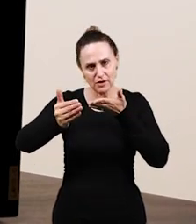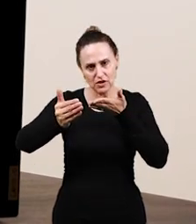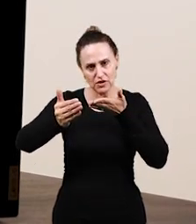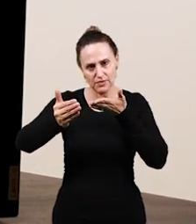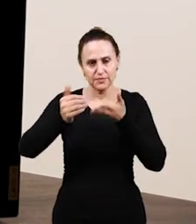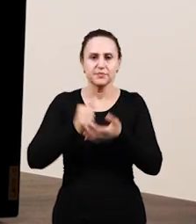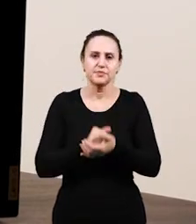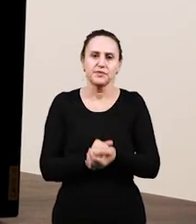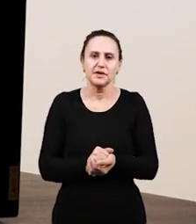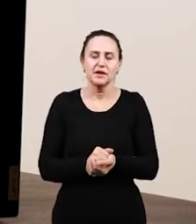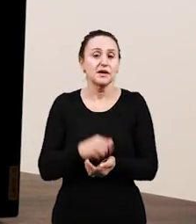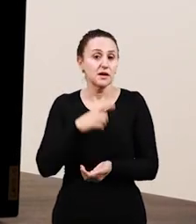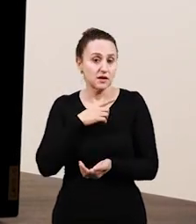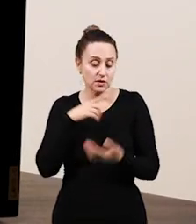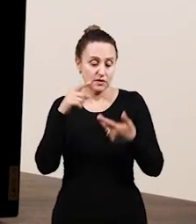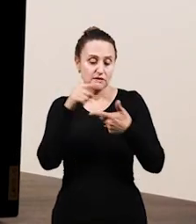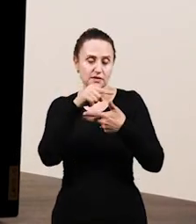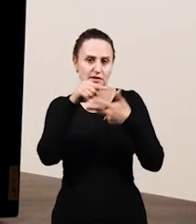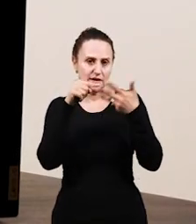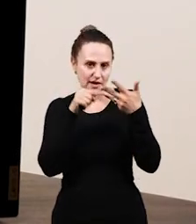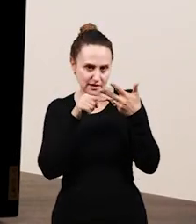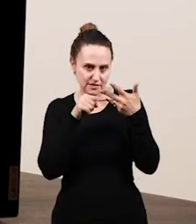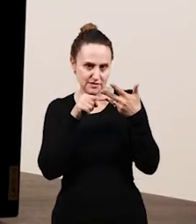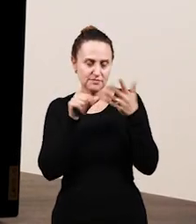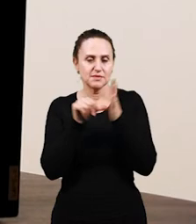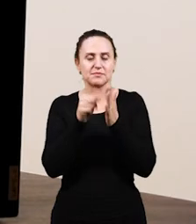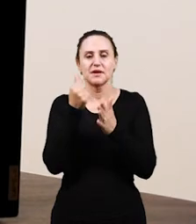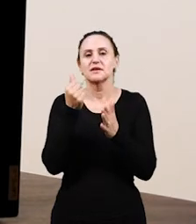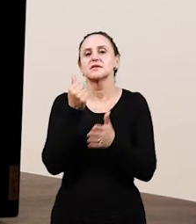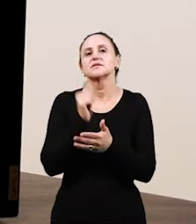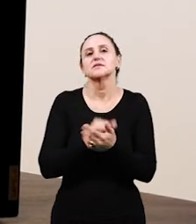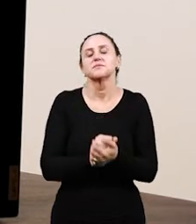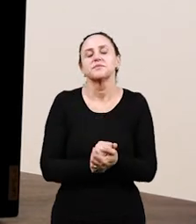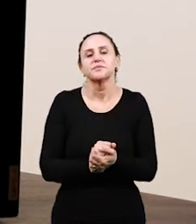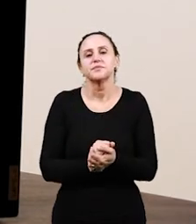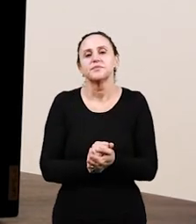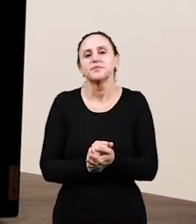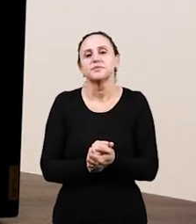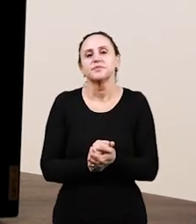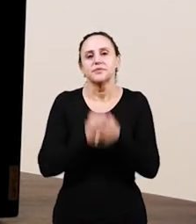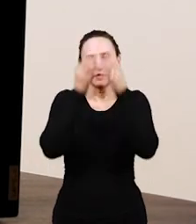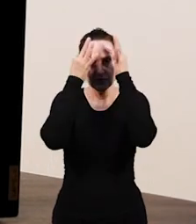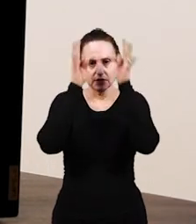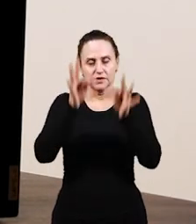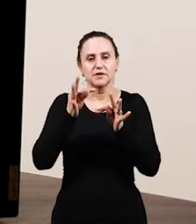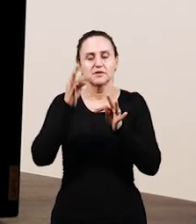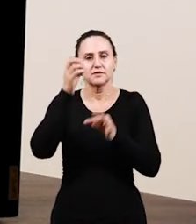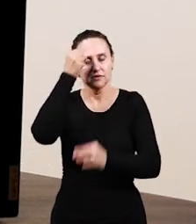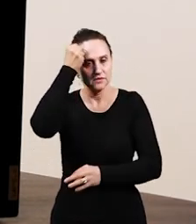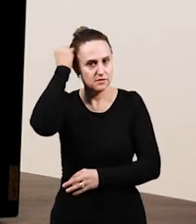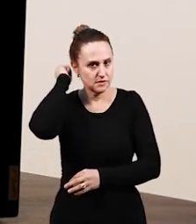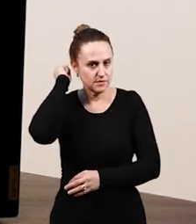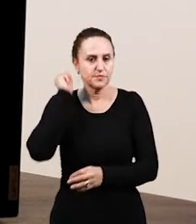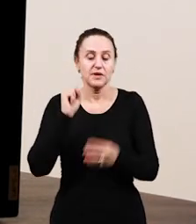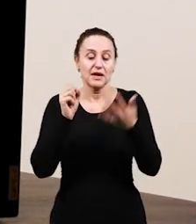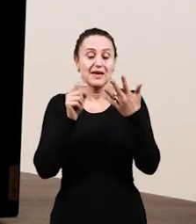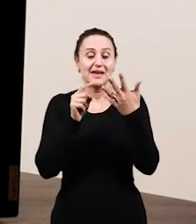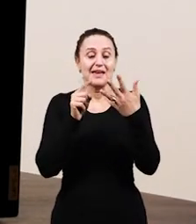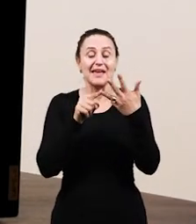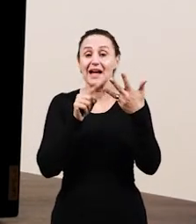então aí nós temos as o México tome a sua ciliares a sigo a última